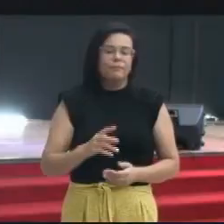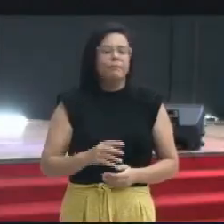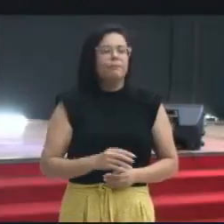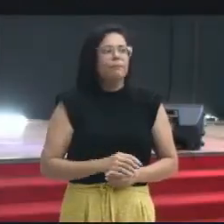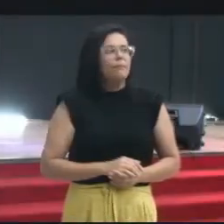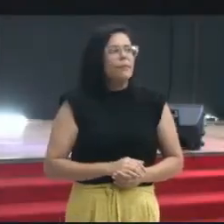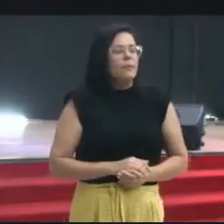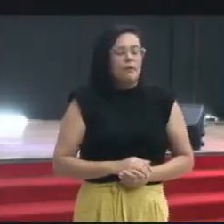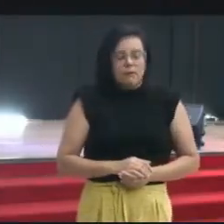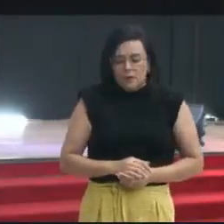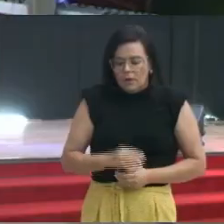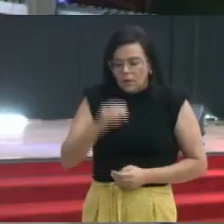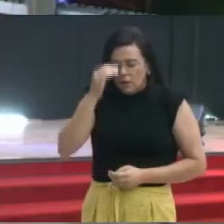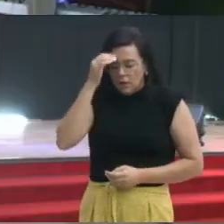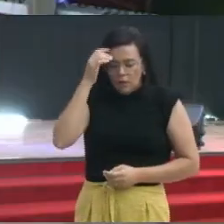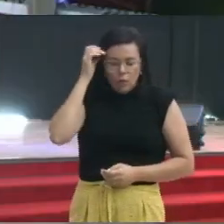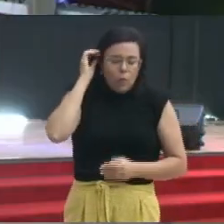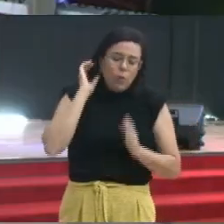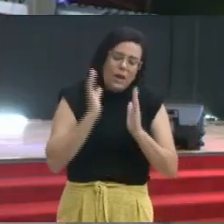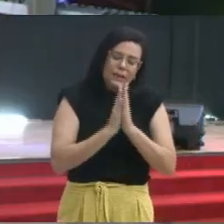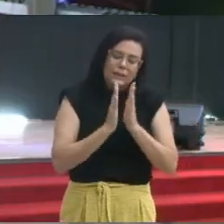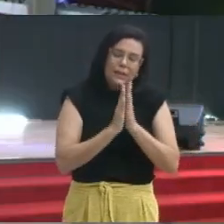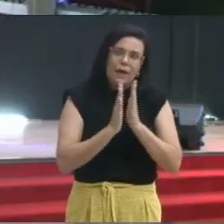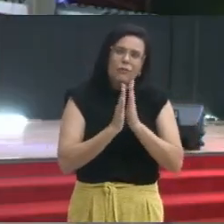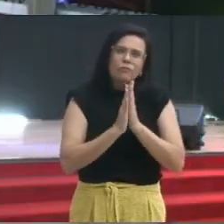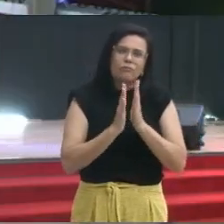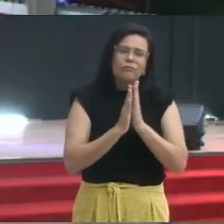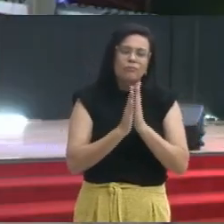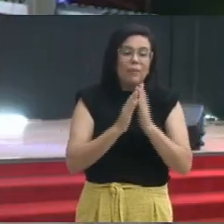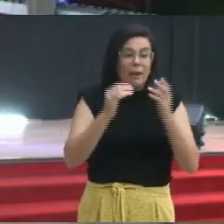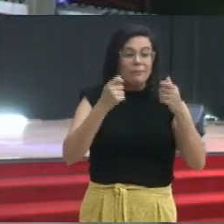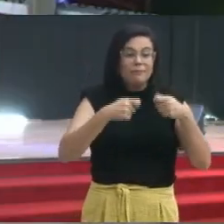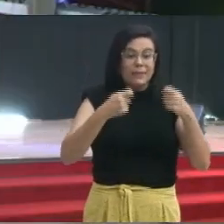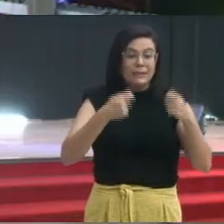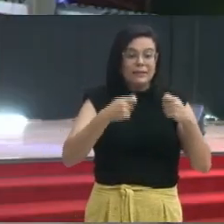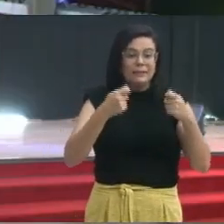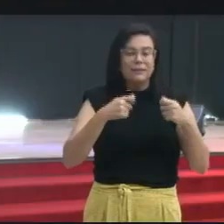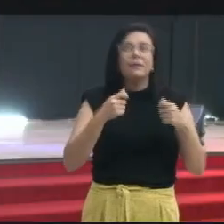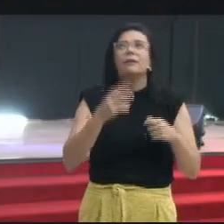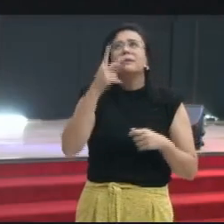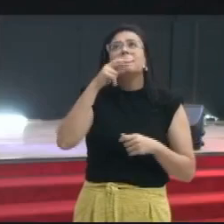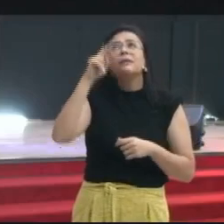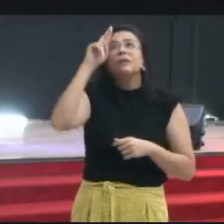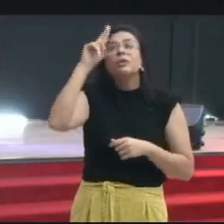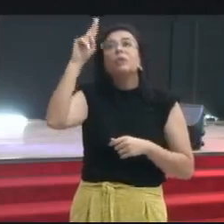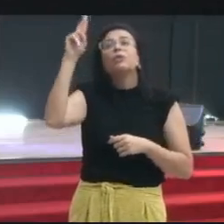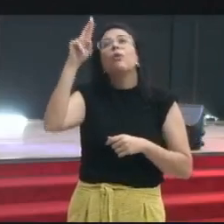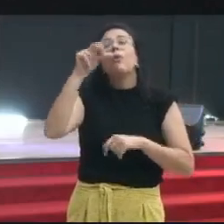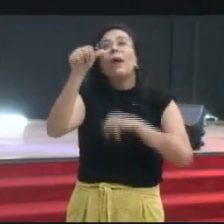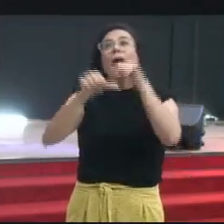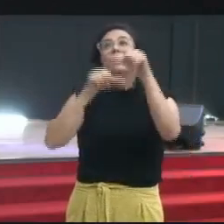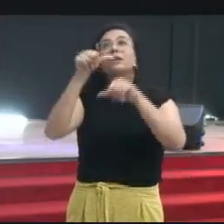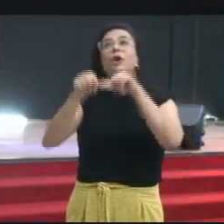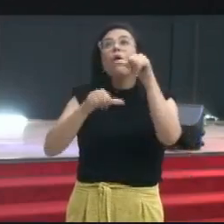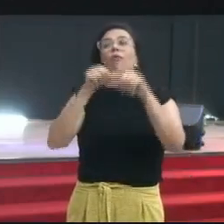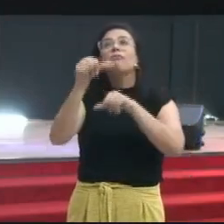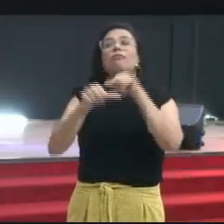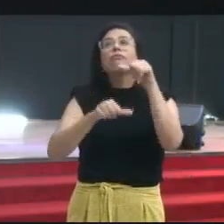Essa deve ser a nossa oração. Essa é a minha oração. Senhor, renova a